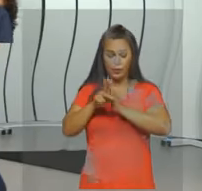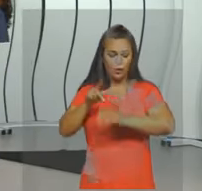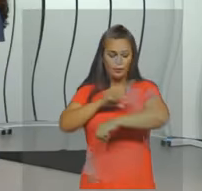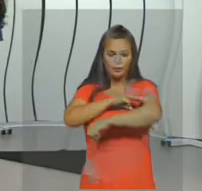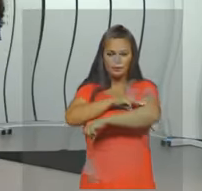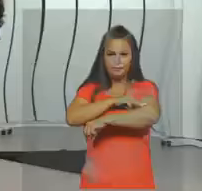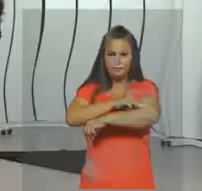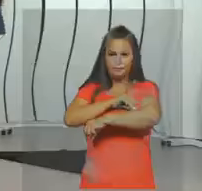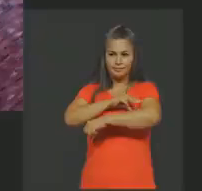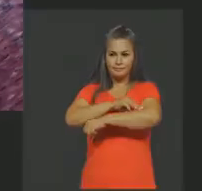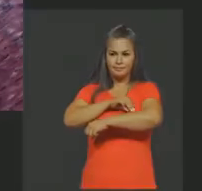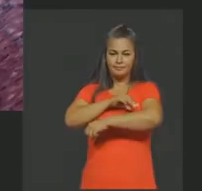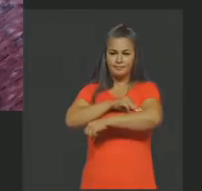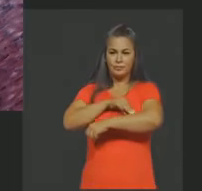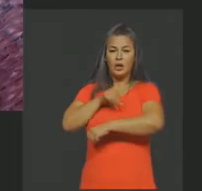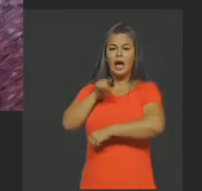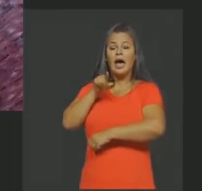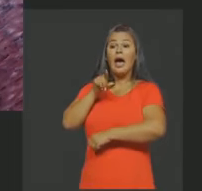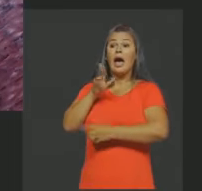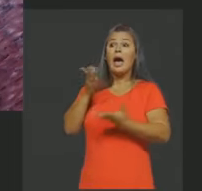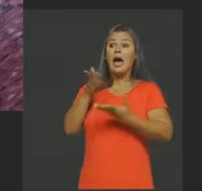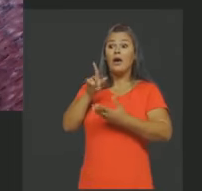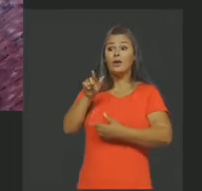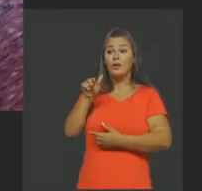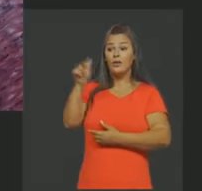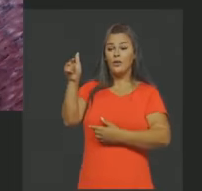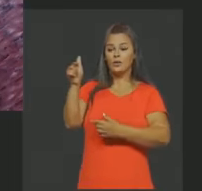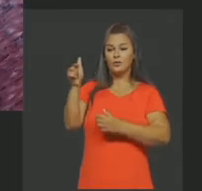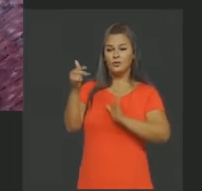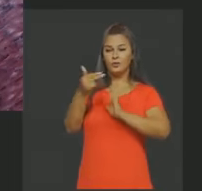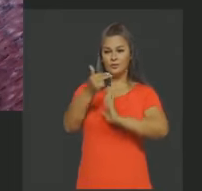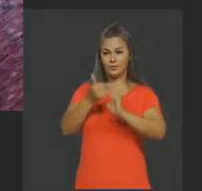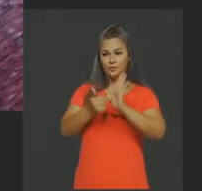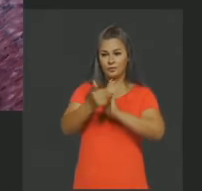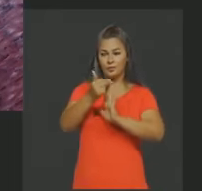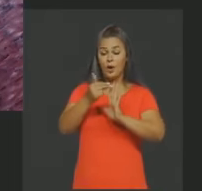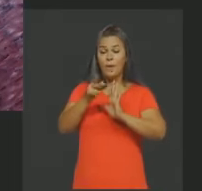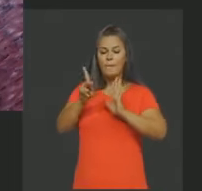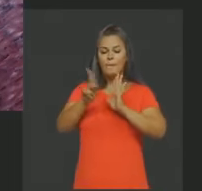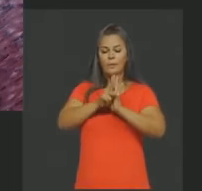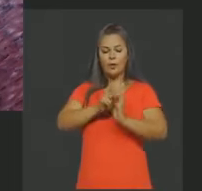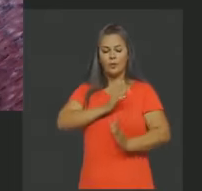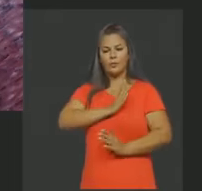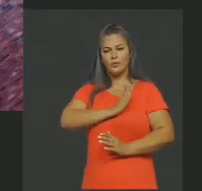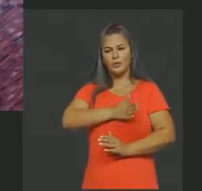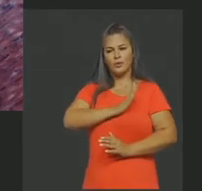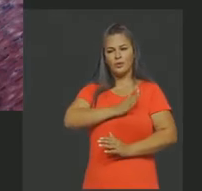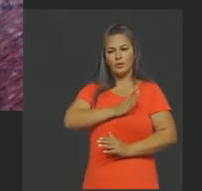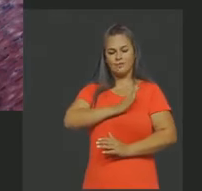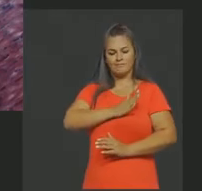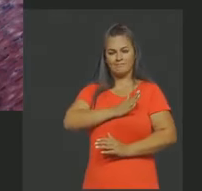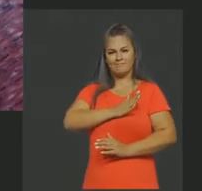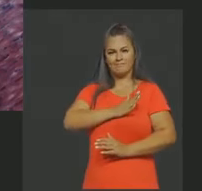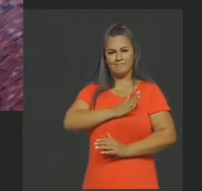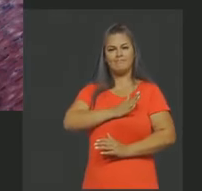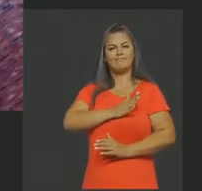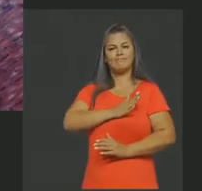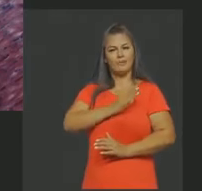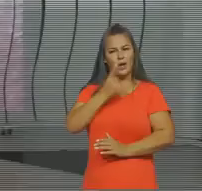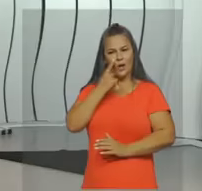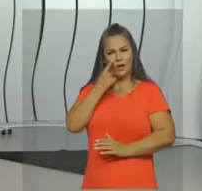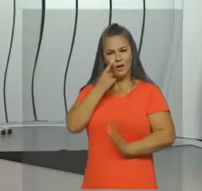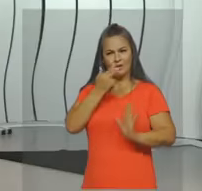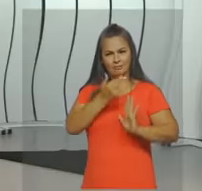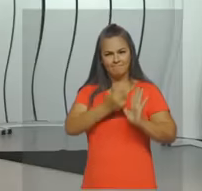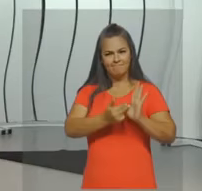Esse é o tecido muscular estriado cardíaco. Esse tecido, olha, o desenho está mostrando